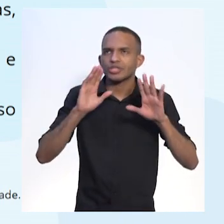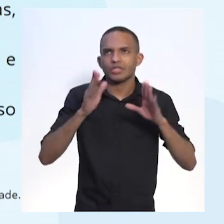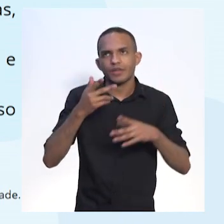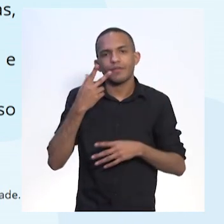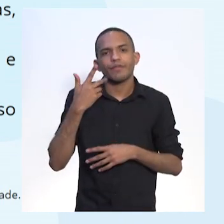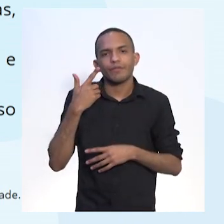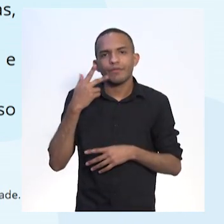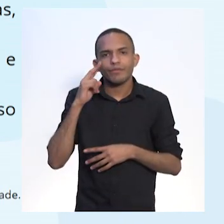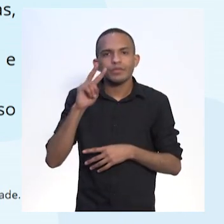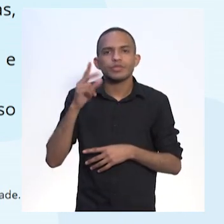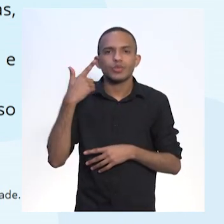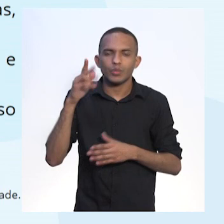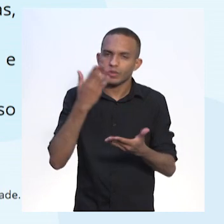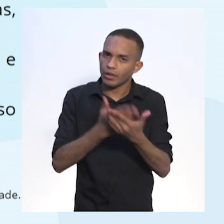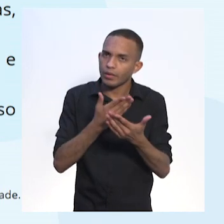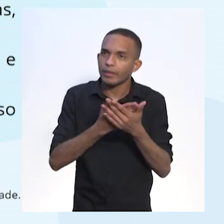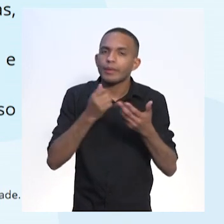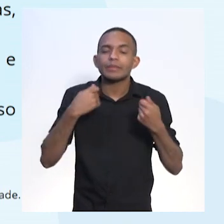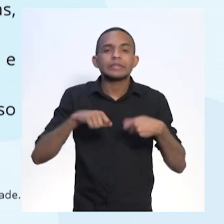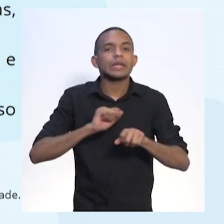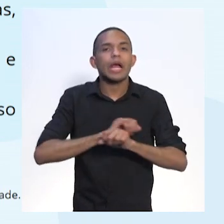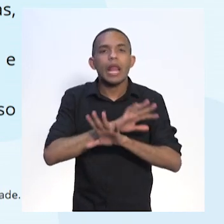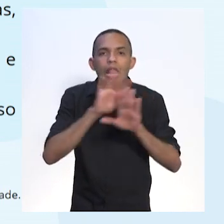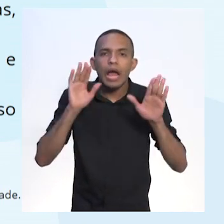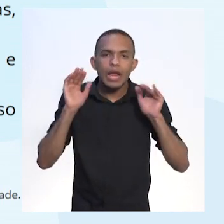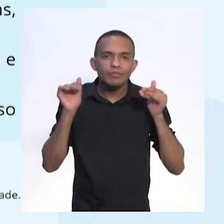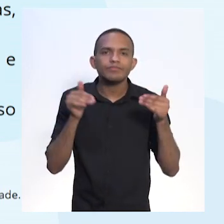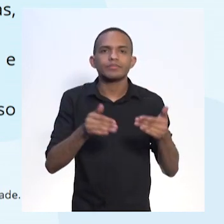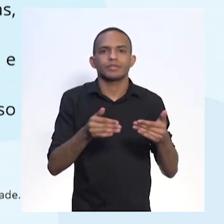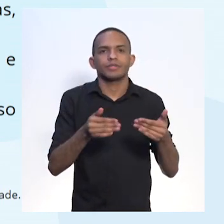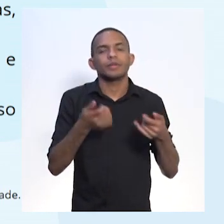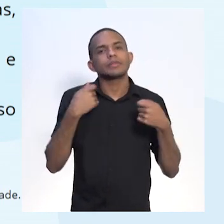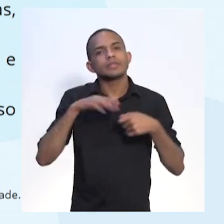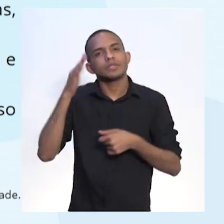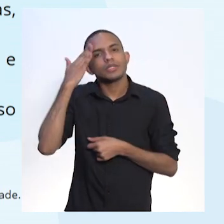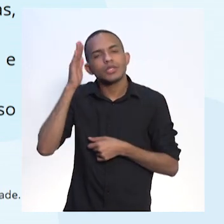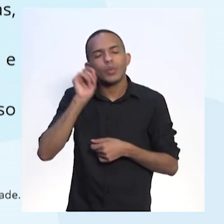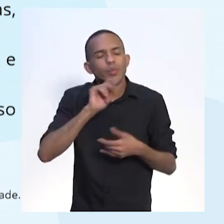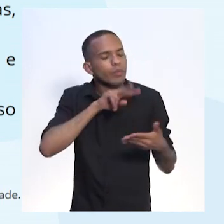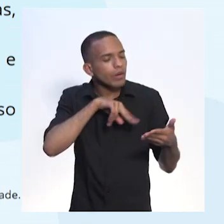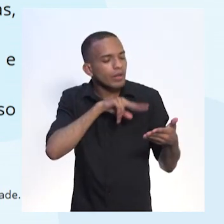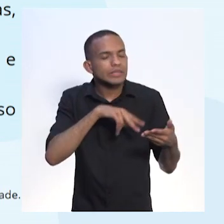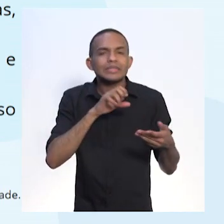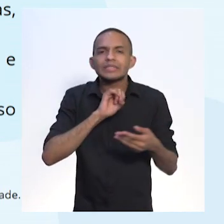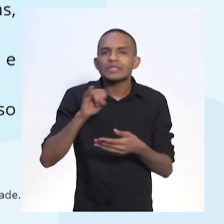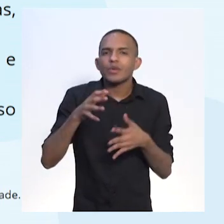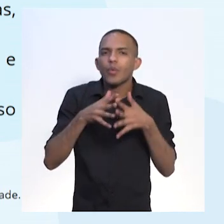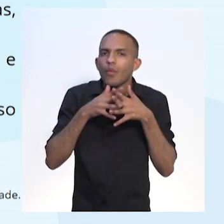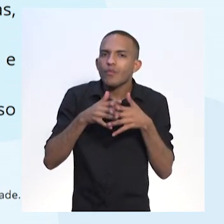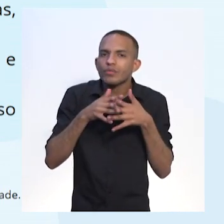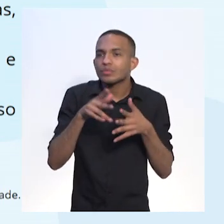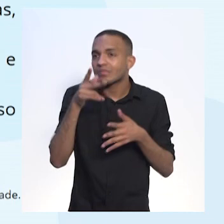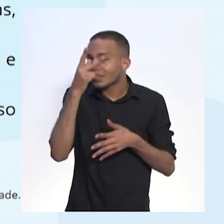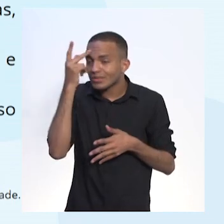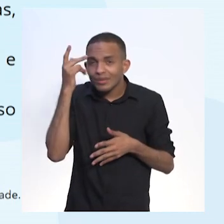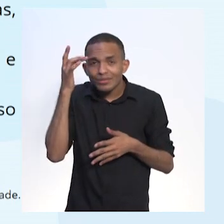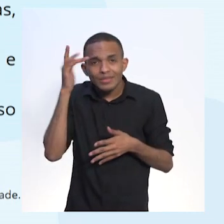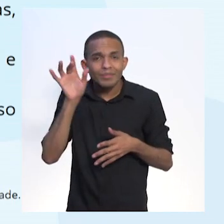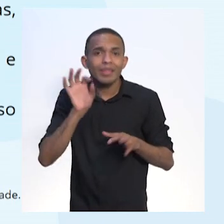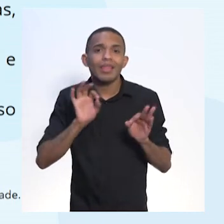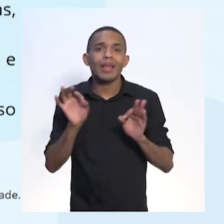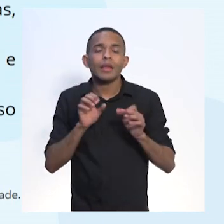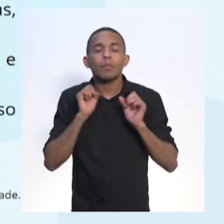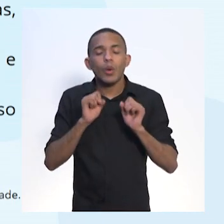aula. Ela tem que ser clara e objetiva, então eu tenho que entender o que eu estou lendo. Se for muito confuso, obviamente que a pessoa não vai entender nada e pode até